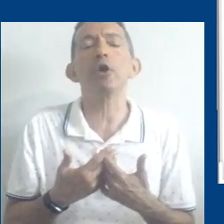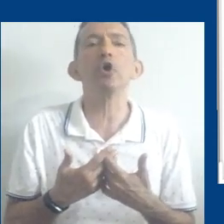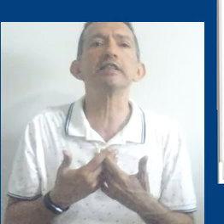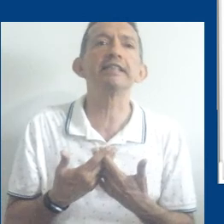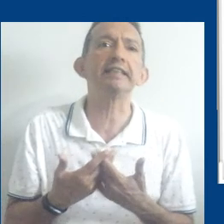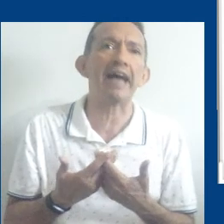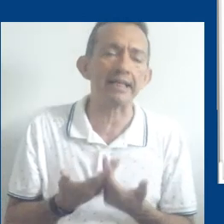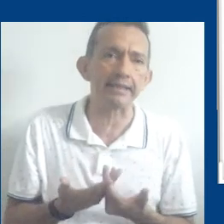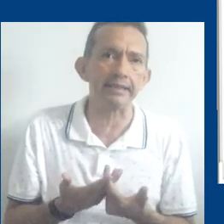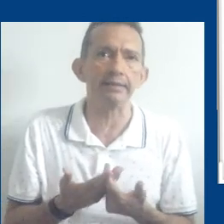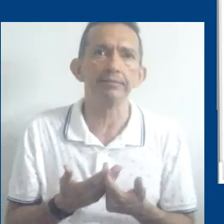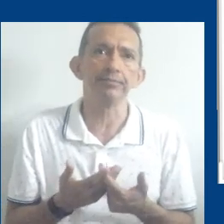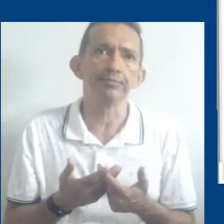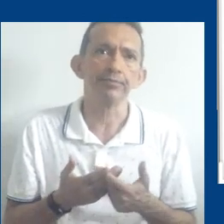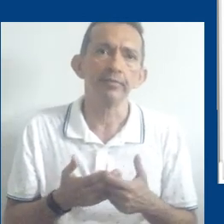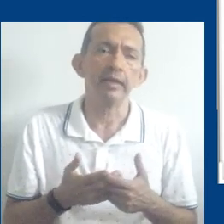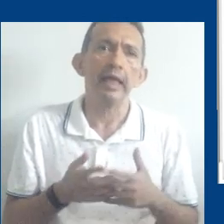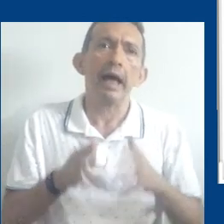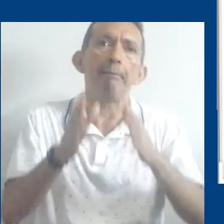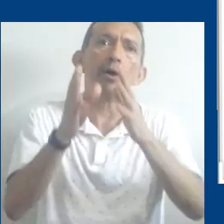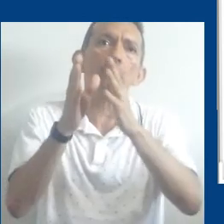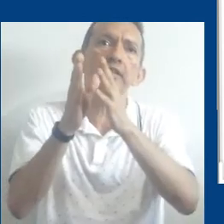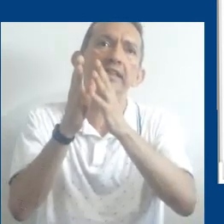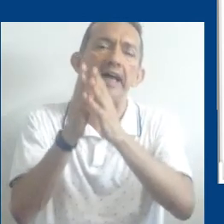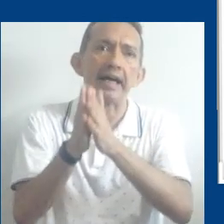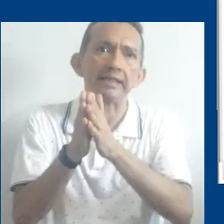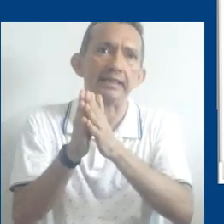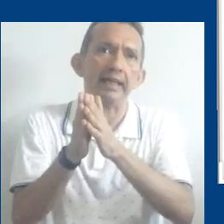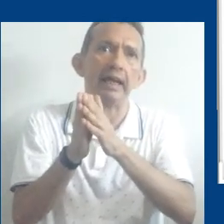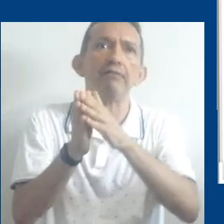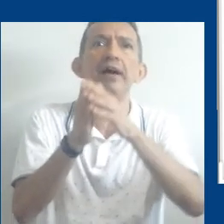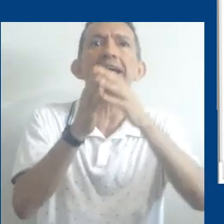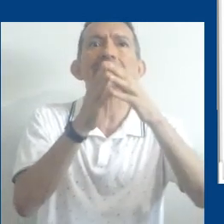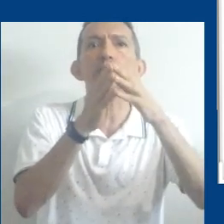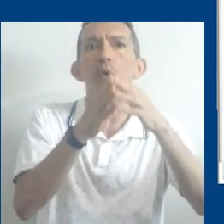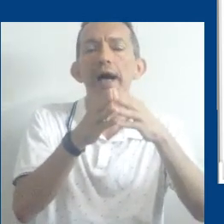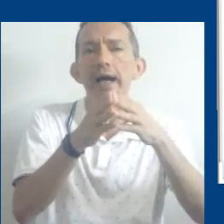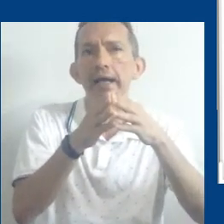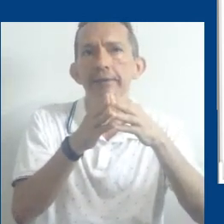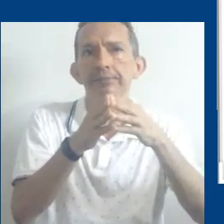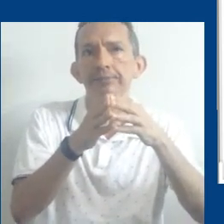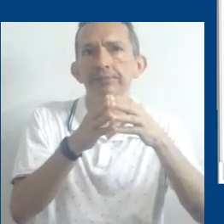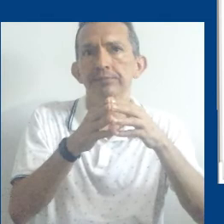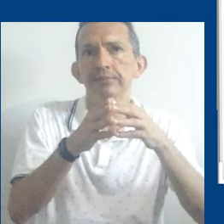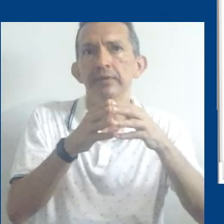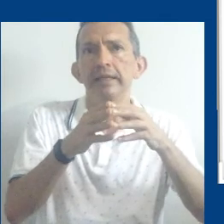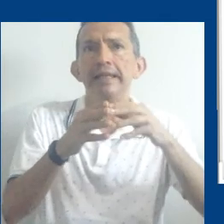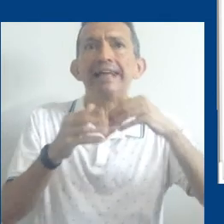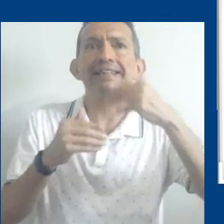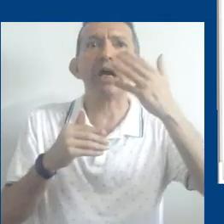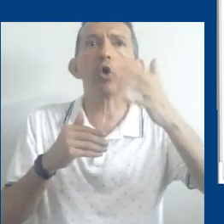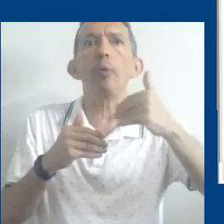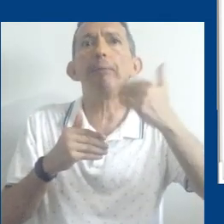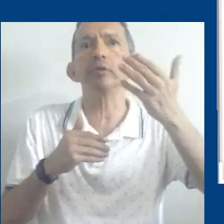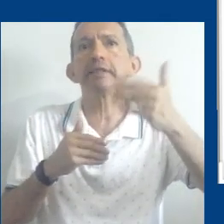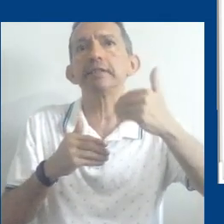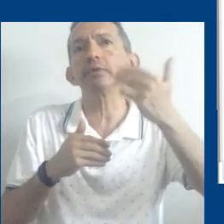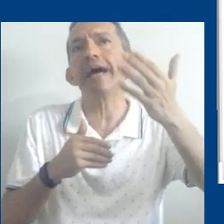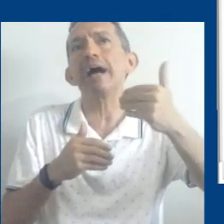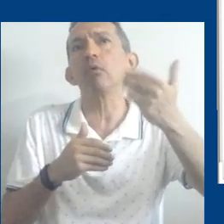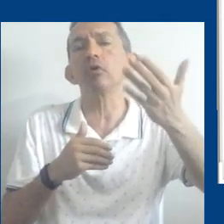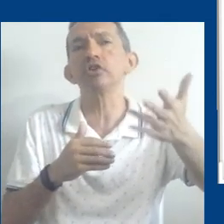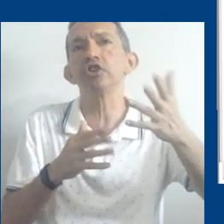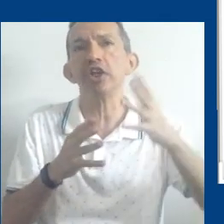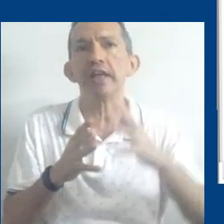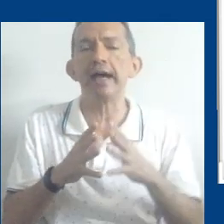chamada de peroxidase. A peroxidase, ela vai atuar na decomposição